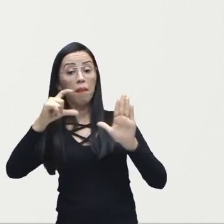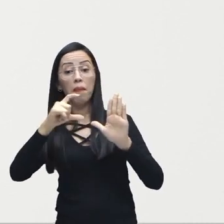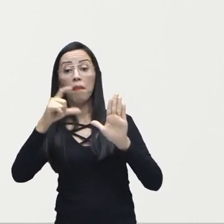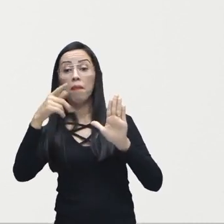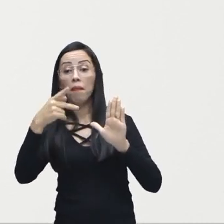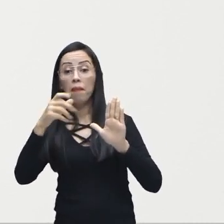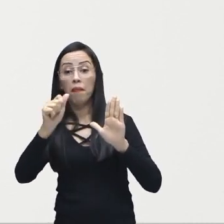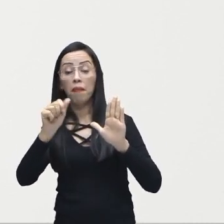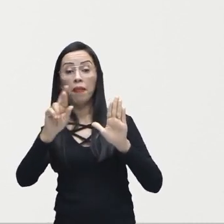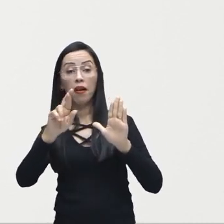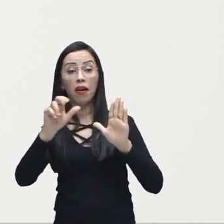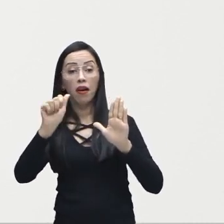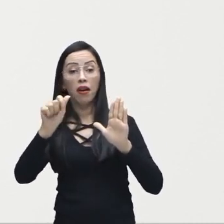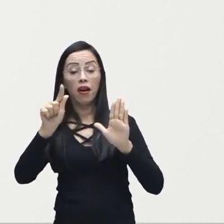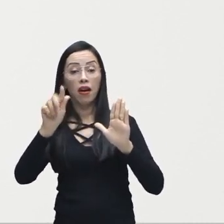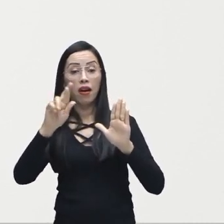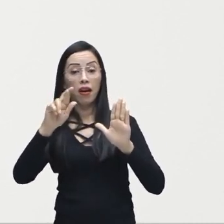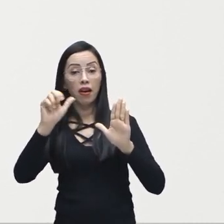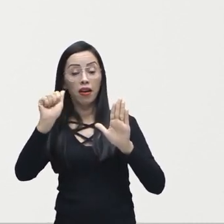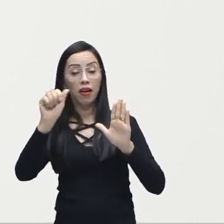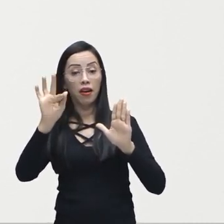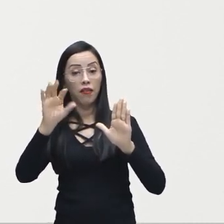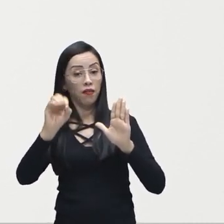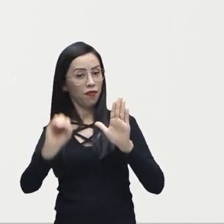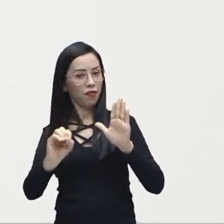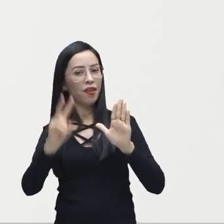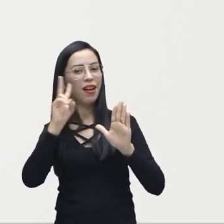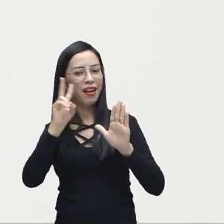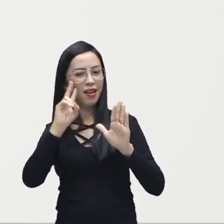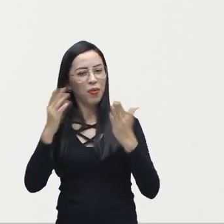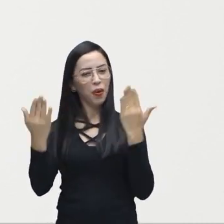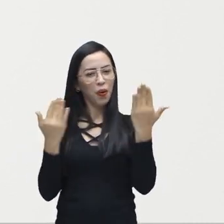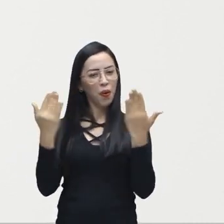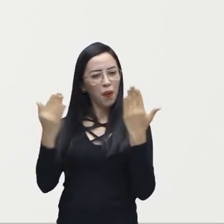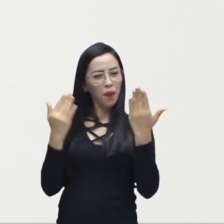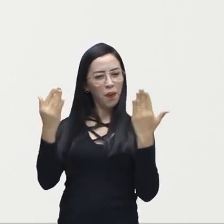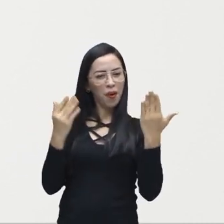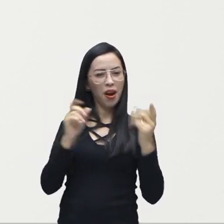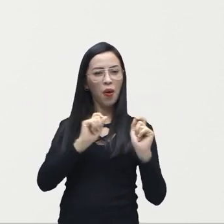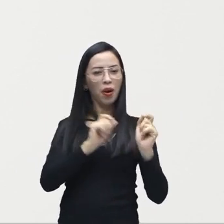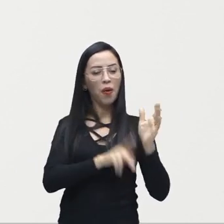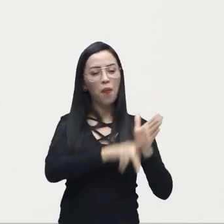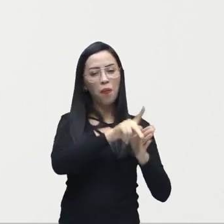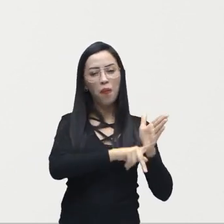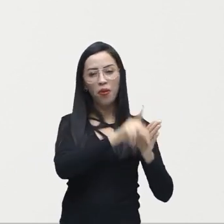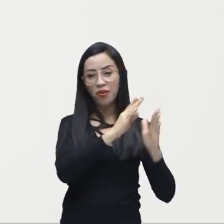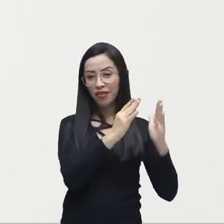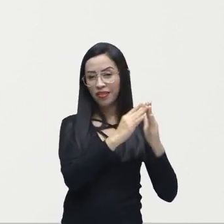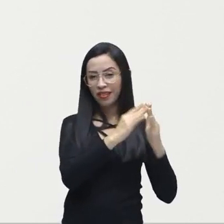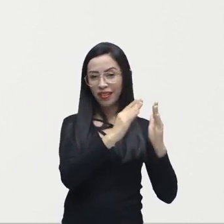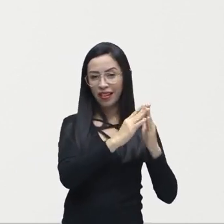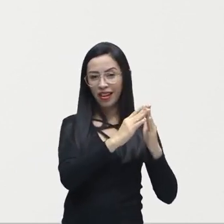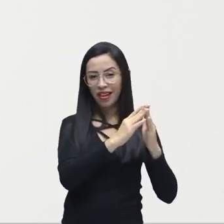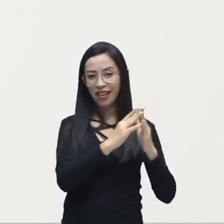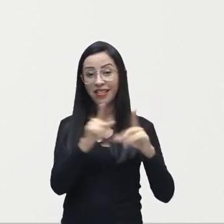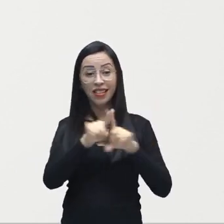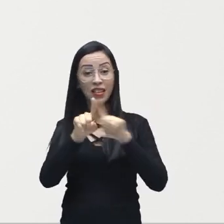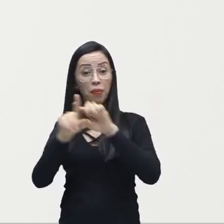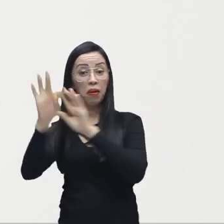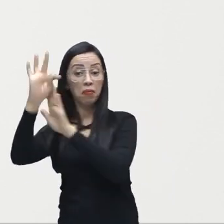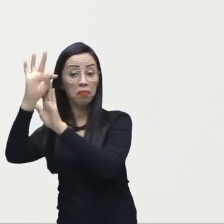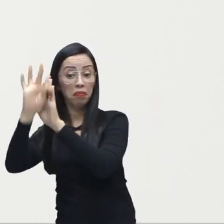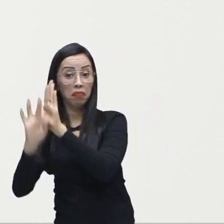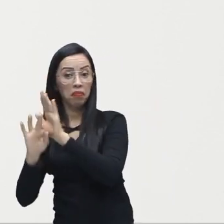nós fizemos a comparação entre a construção de uma casa e a construção de um texto, a estrutura